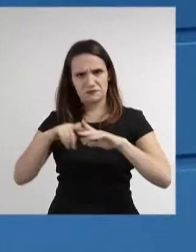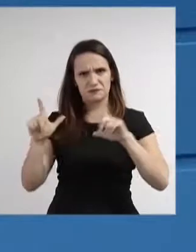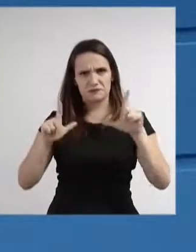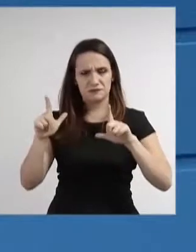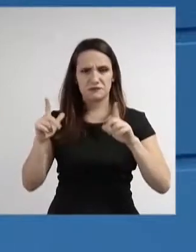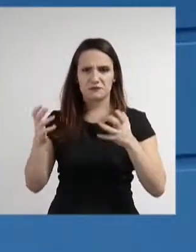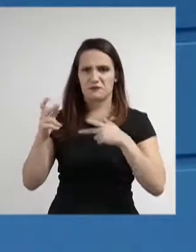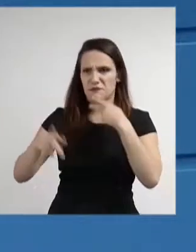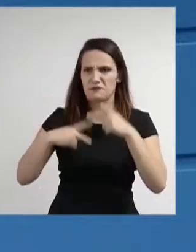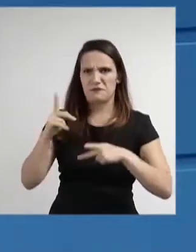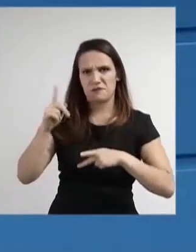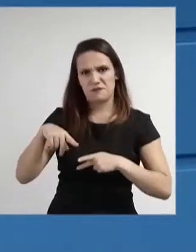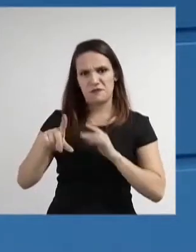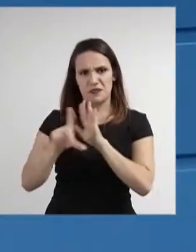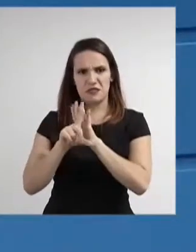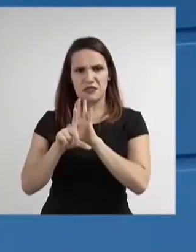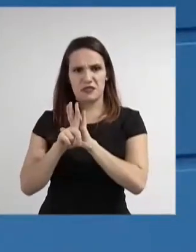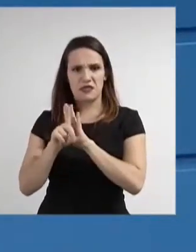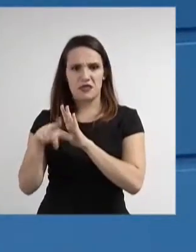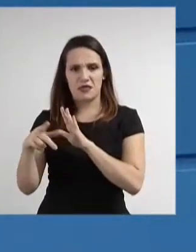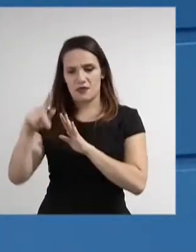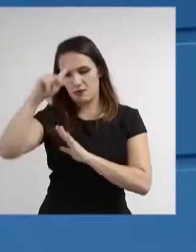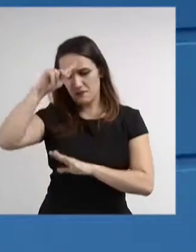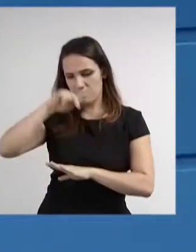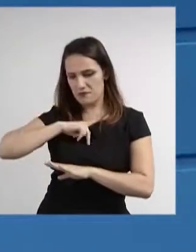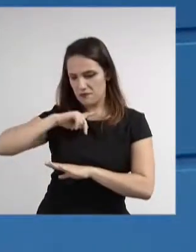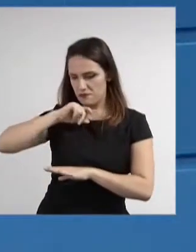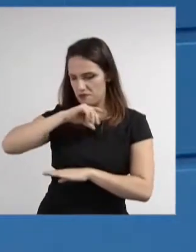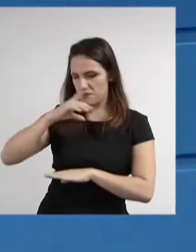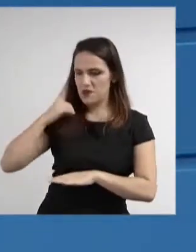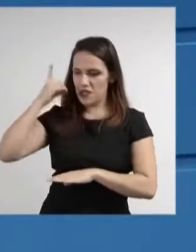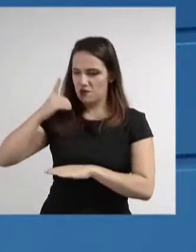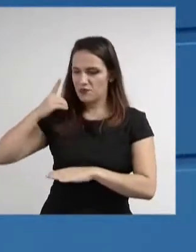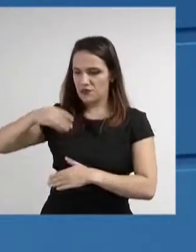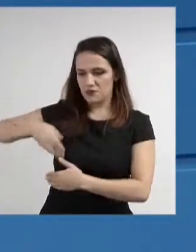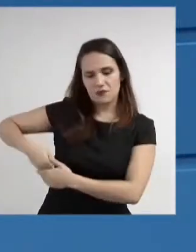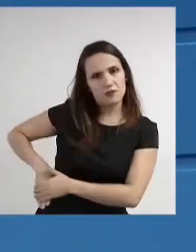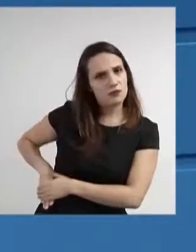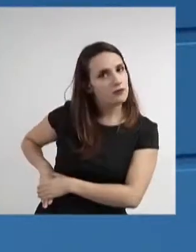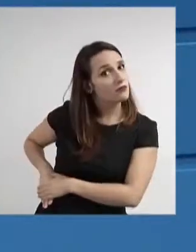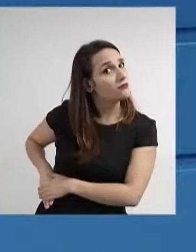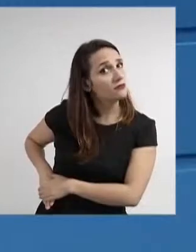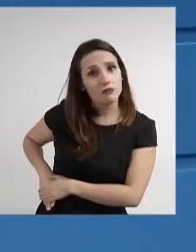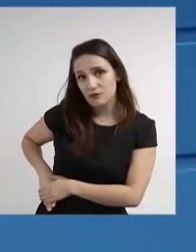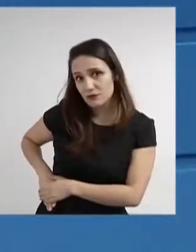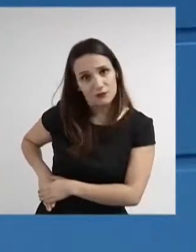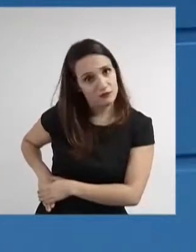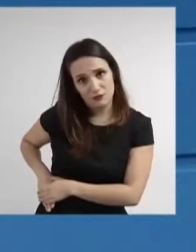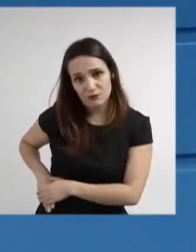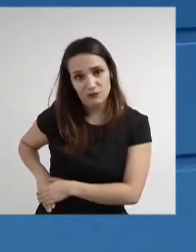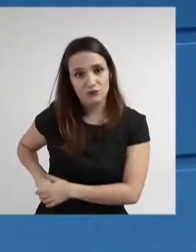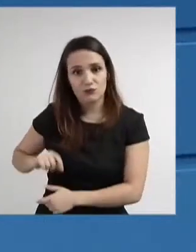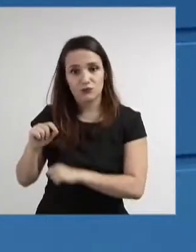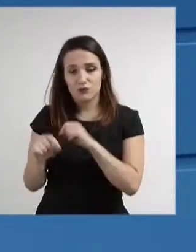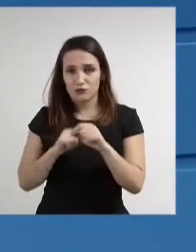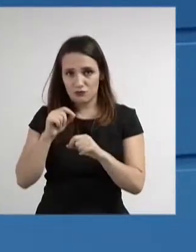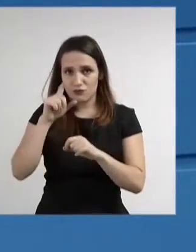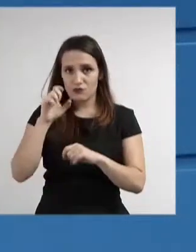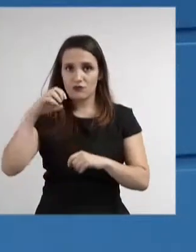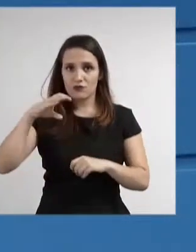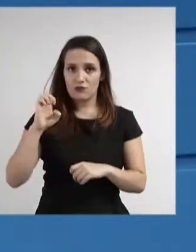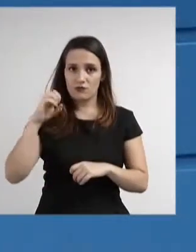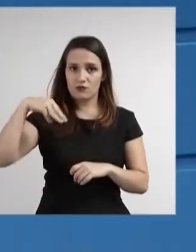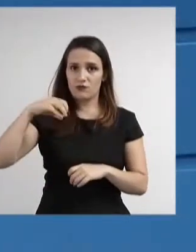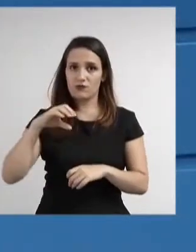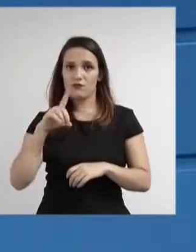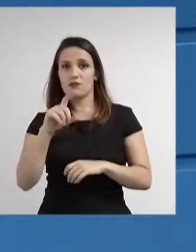parlamentares são para o bolso do deputado. E na minha opinião, as emendas parlamentares,